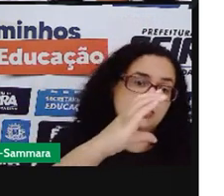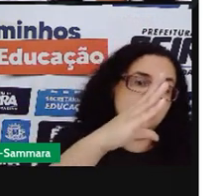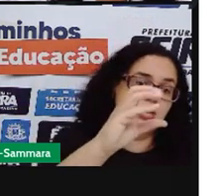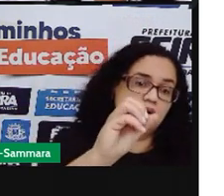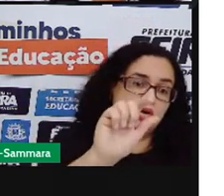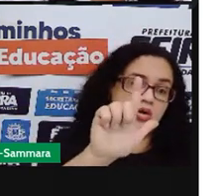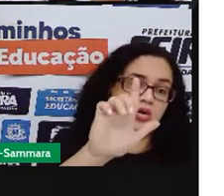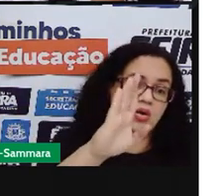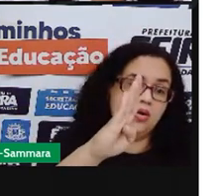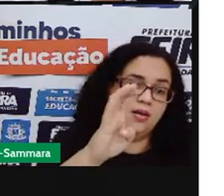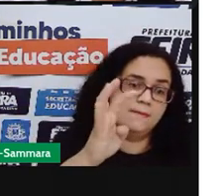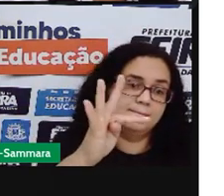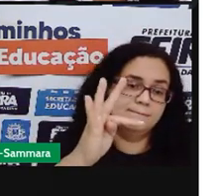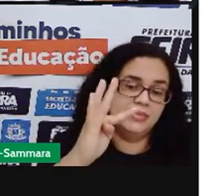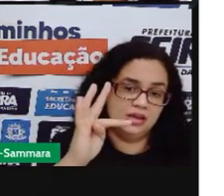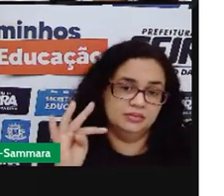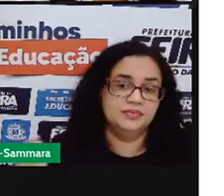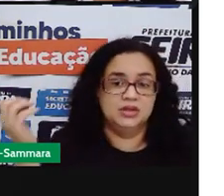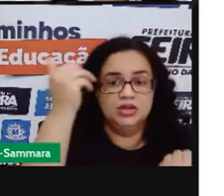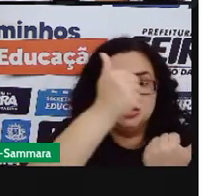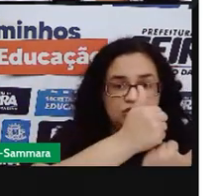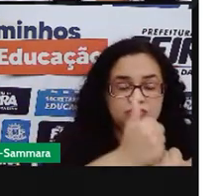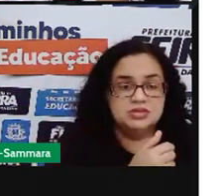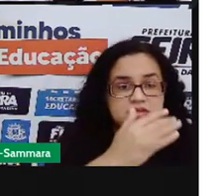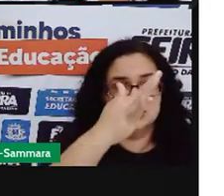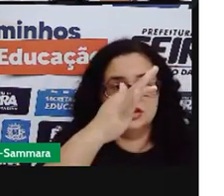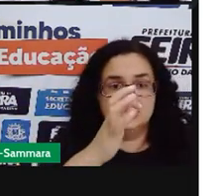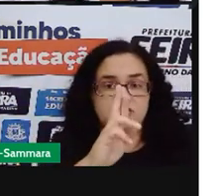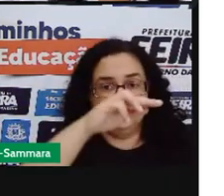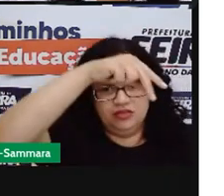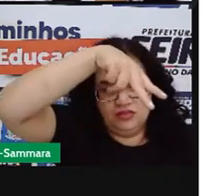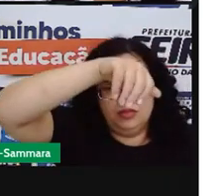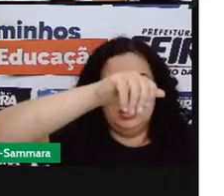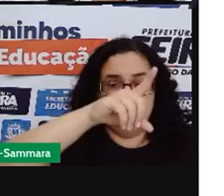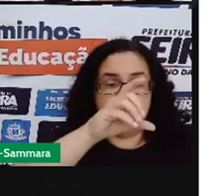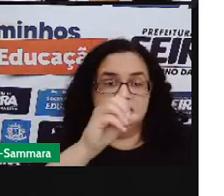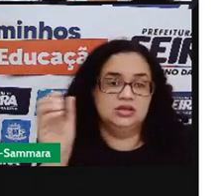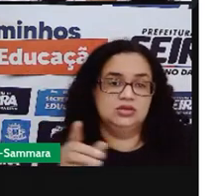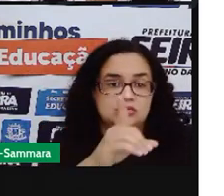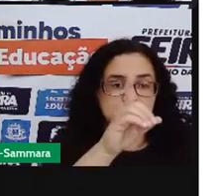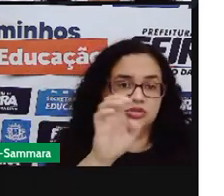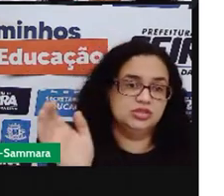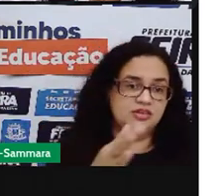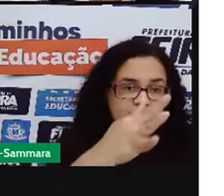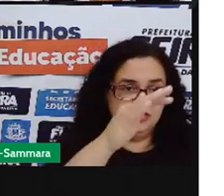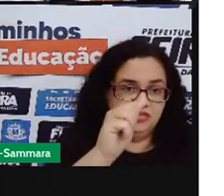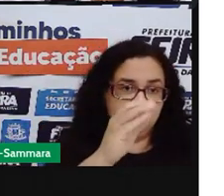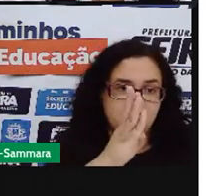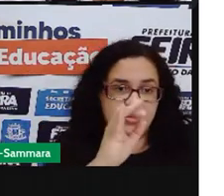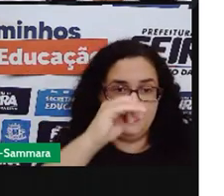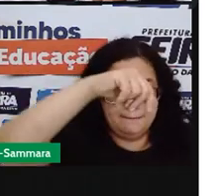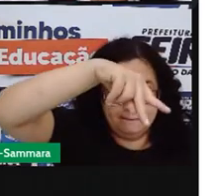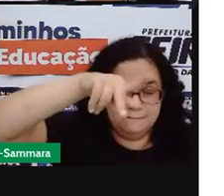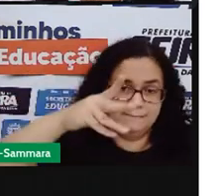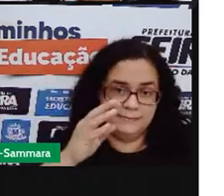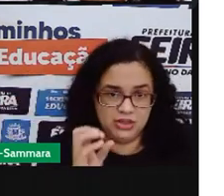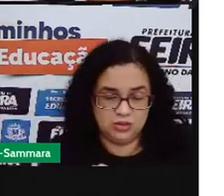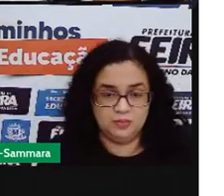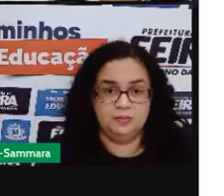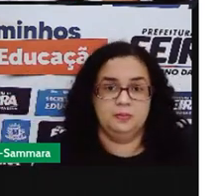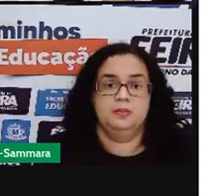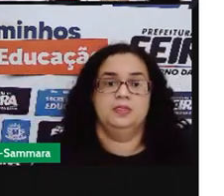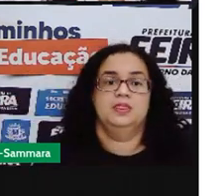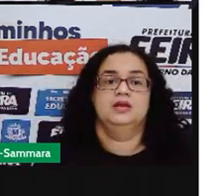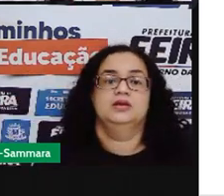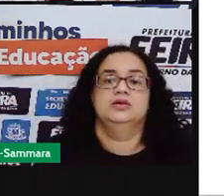o seu vice, Fernando de Fabinho. O prefeito e o vice foram eleitos no segundo turno.